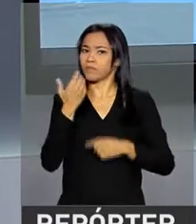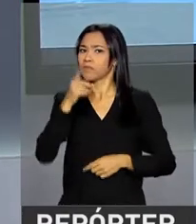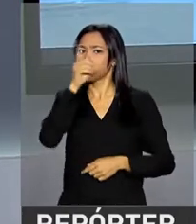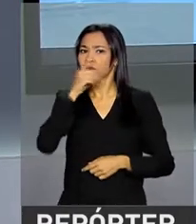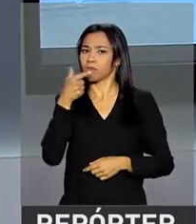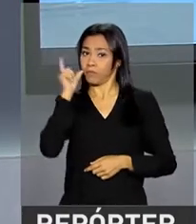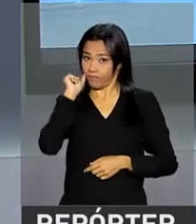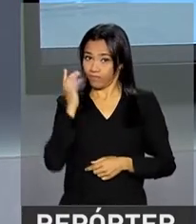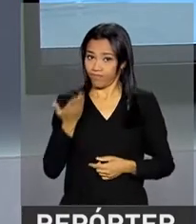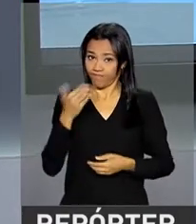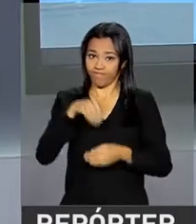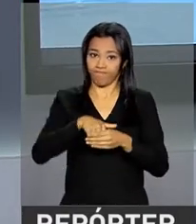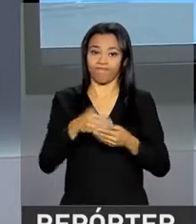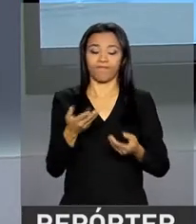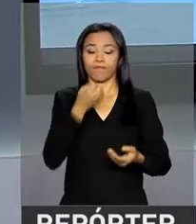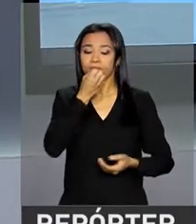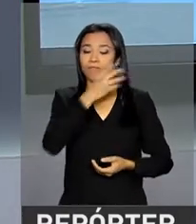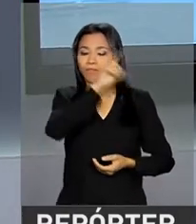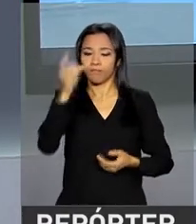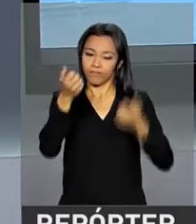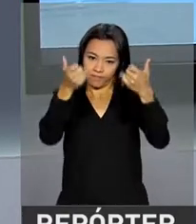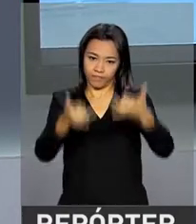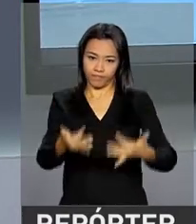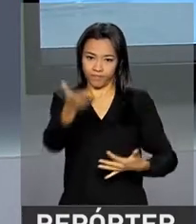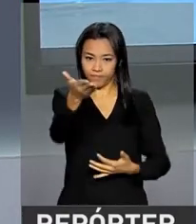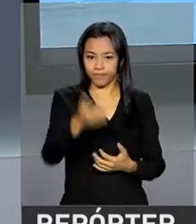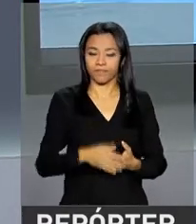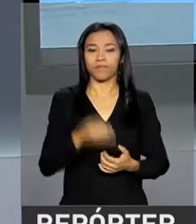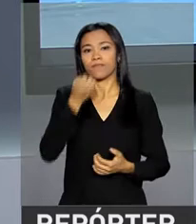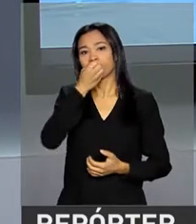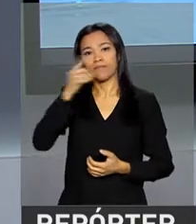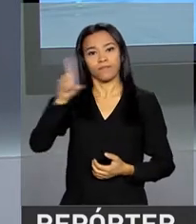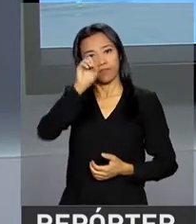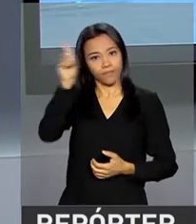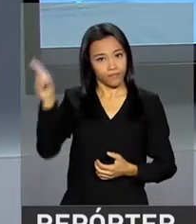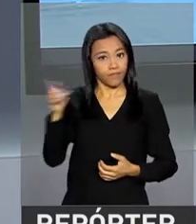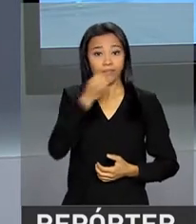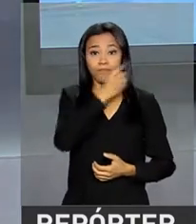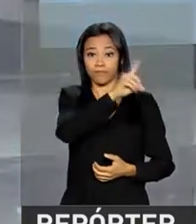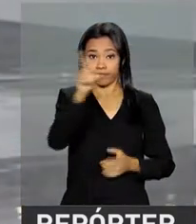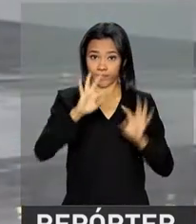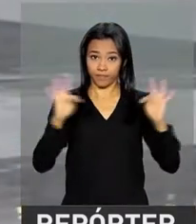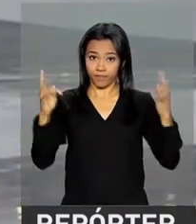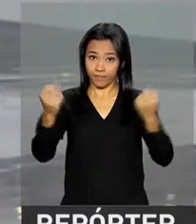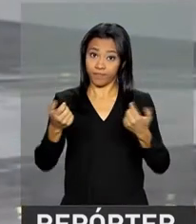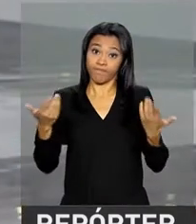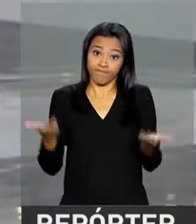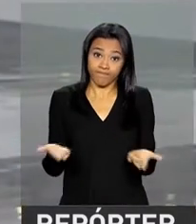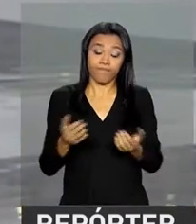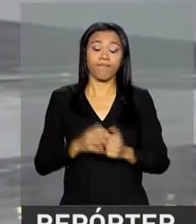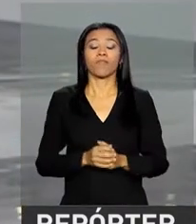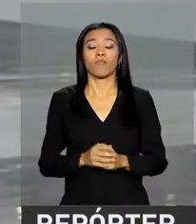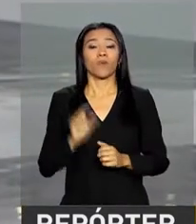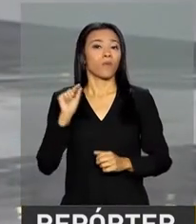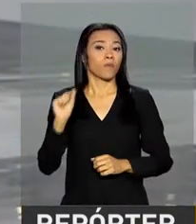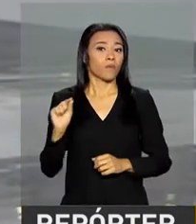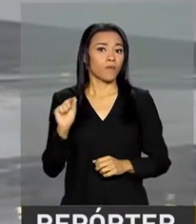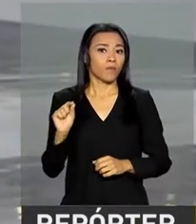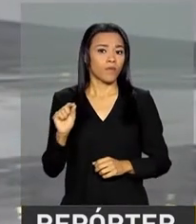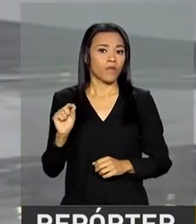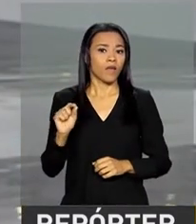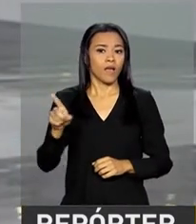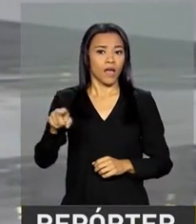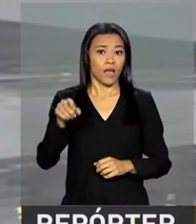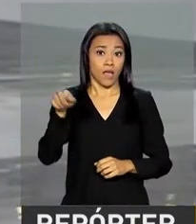do planalto o ney bom dia pra você foi carla bom dia mais uma vez pra você podia todos olha carla ôôôô